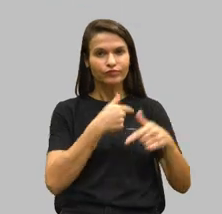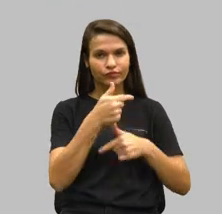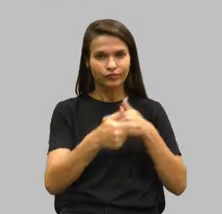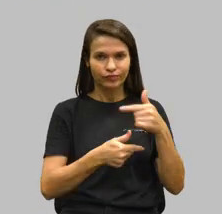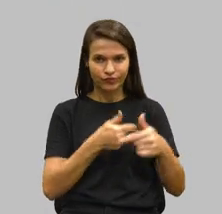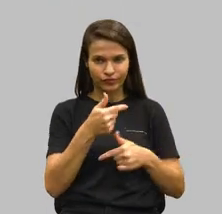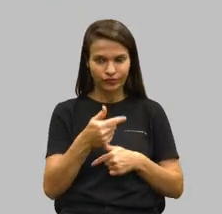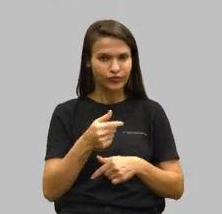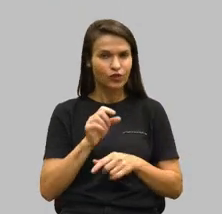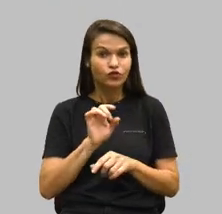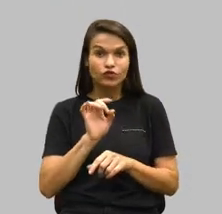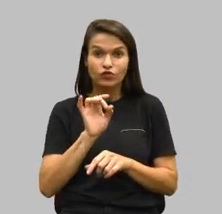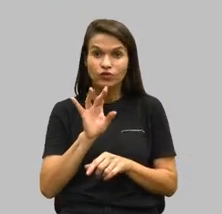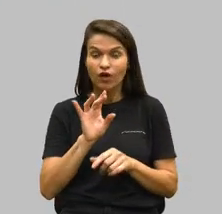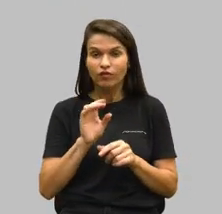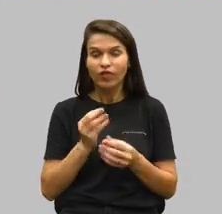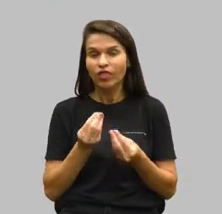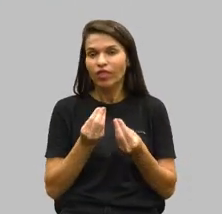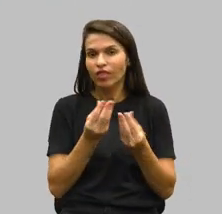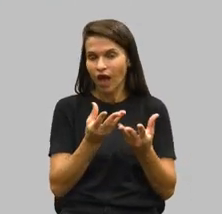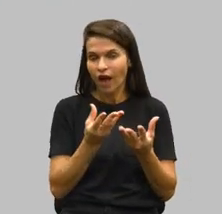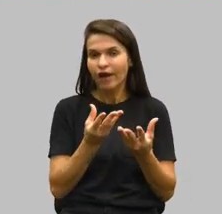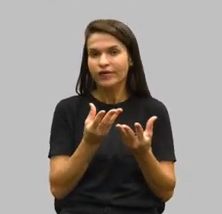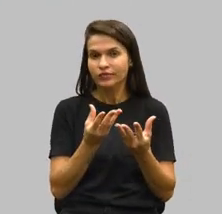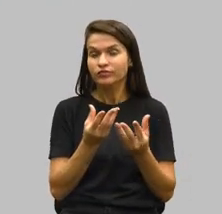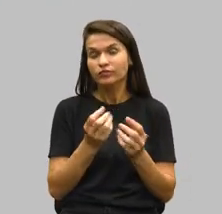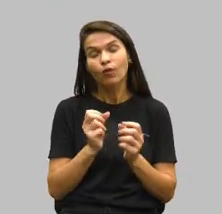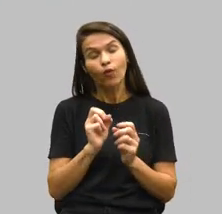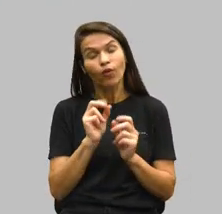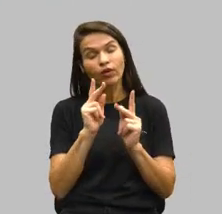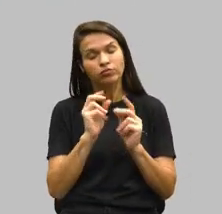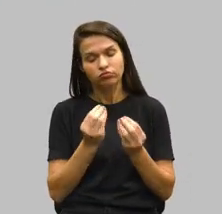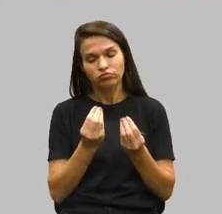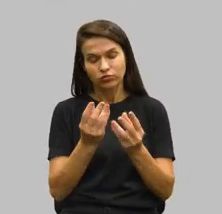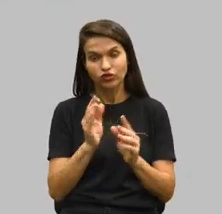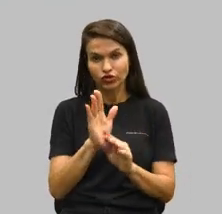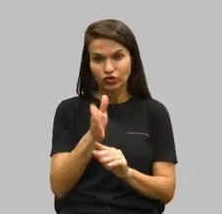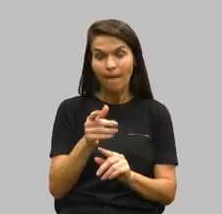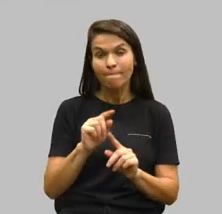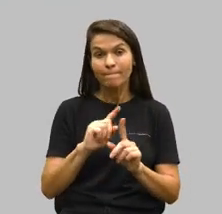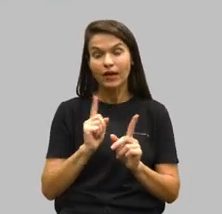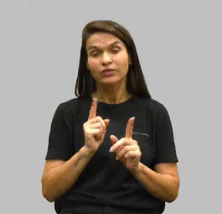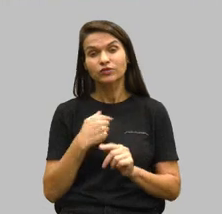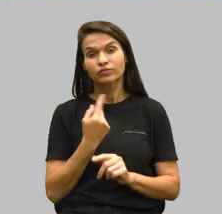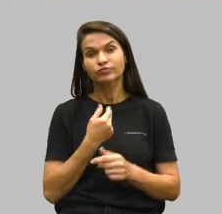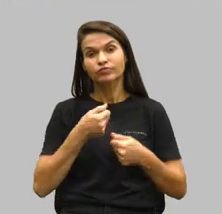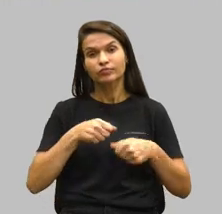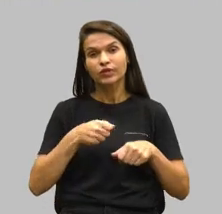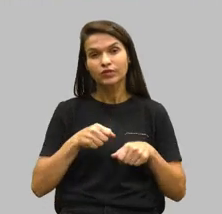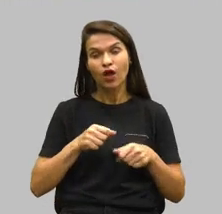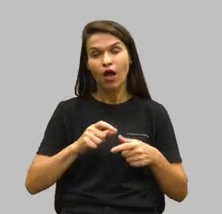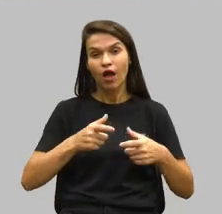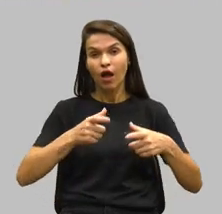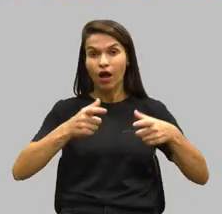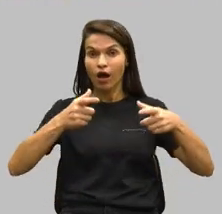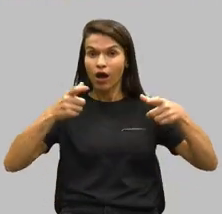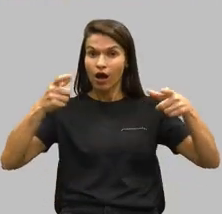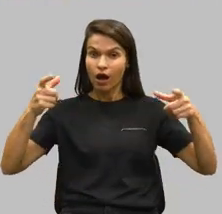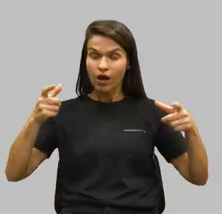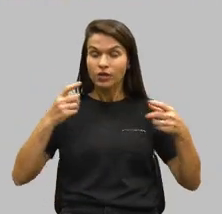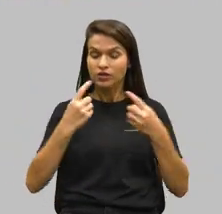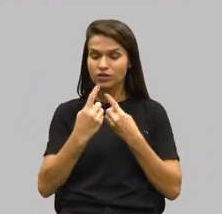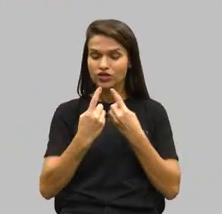tão somente fazer essa oferta a oferta ela tem sido disponibilizada o que nós precisamos é de ampliar ainda mais esse